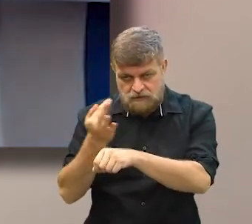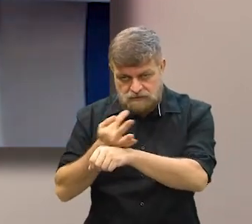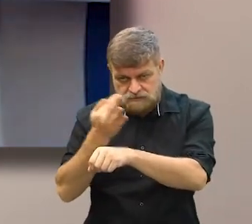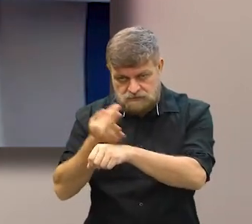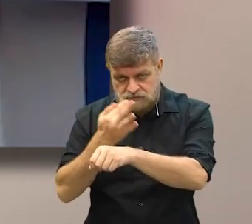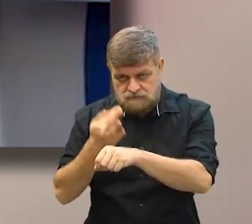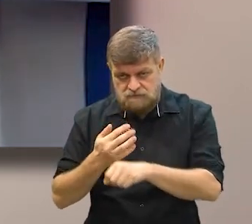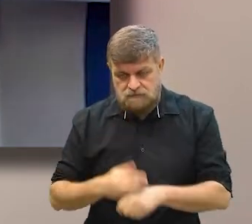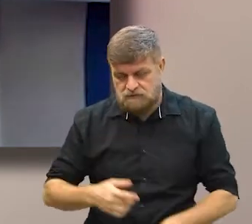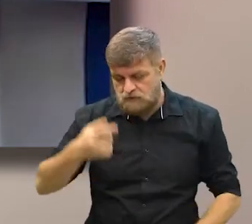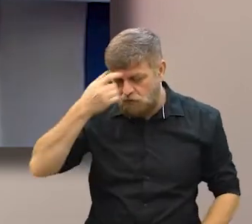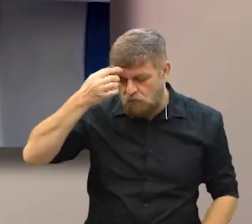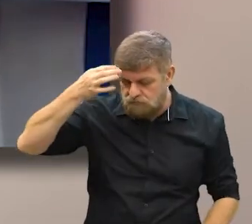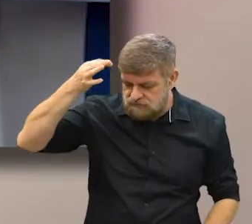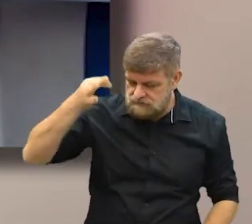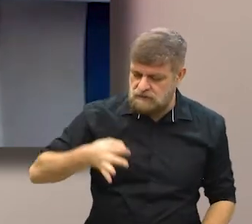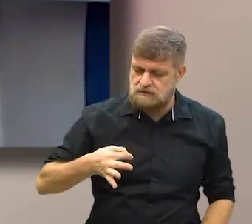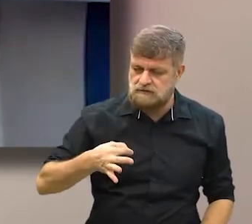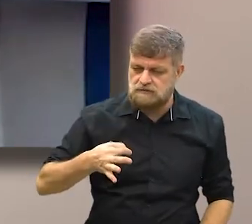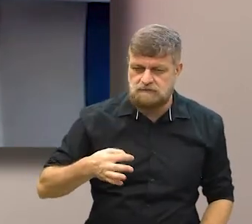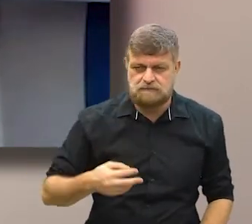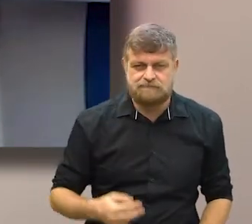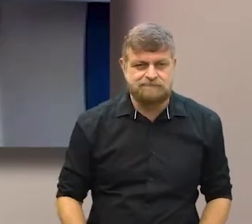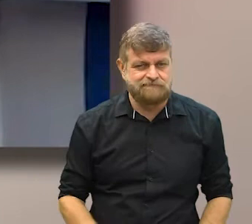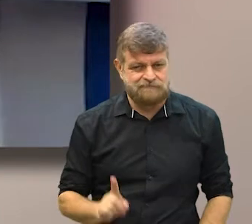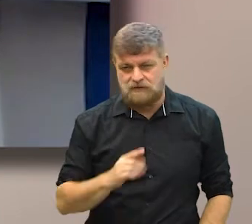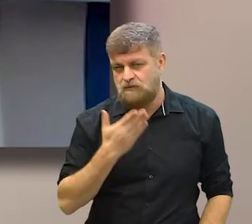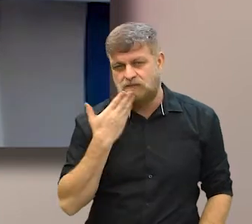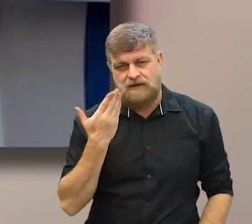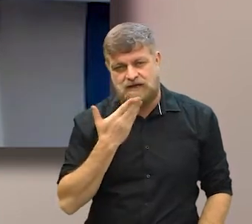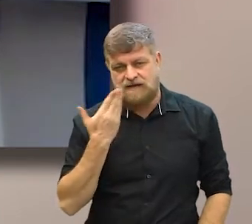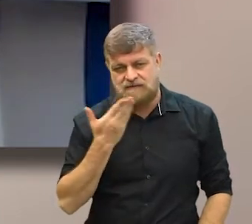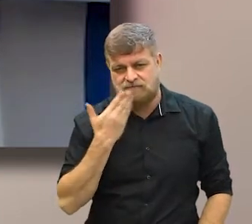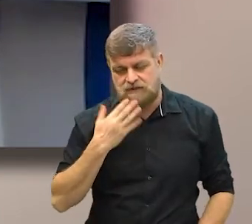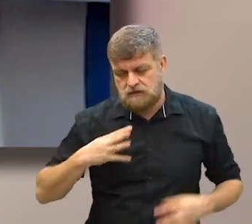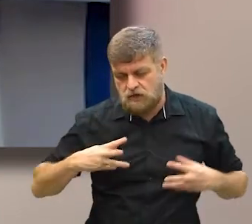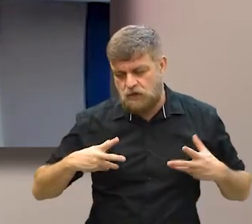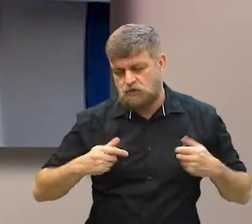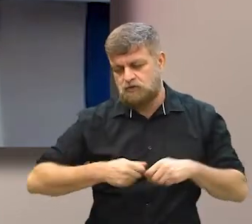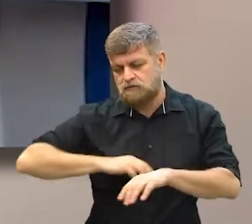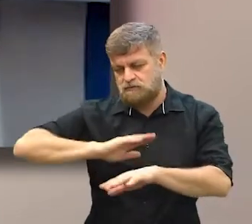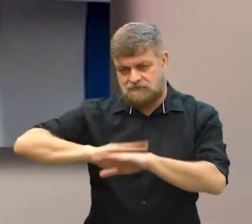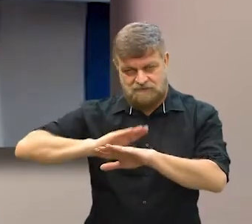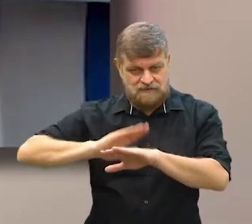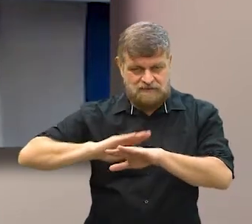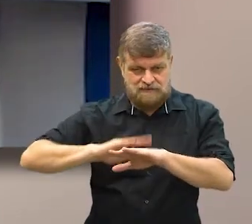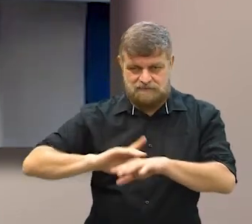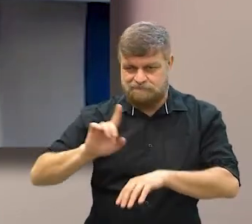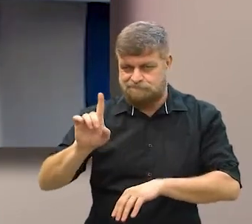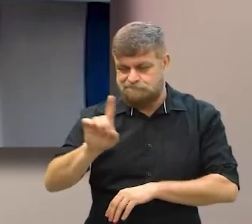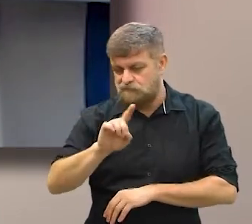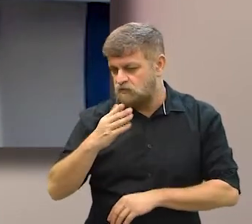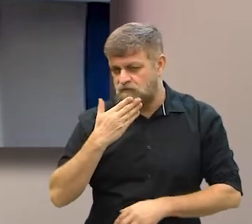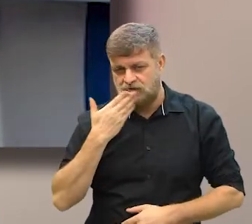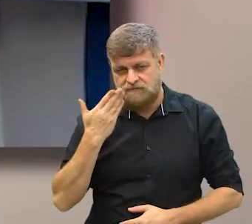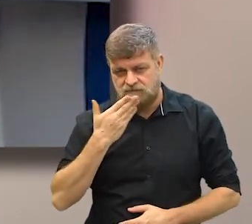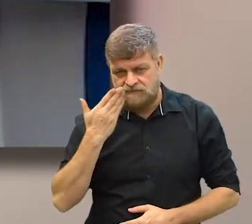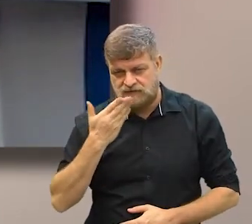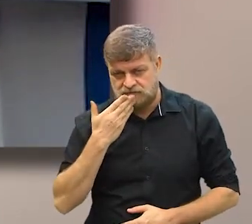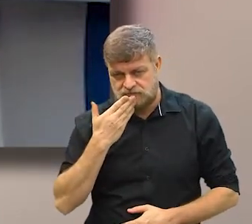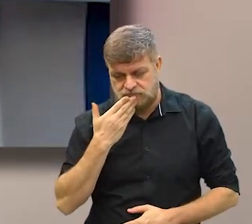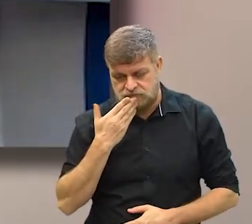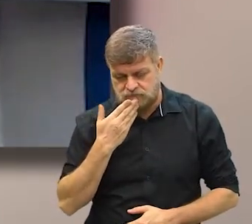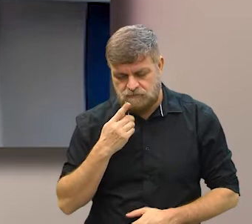esforço consciente. Não é algo fácil. Se fosse fácil, todo mundo faria. E a